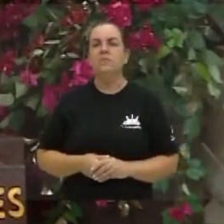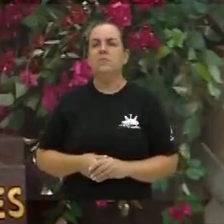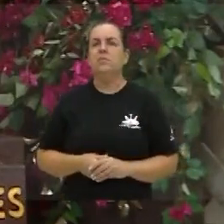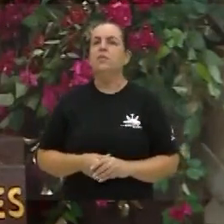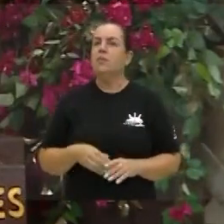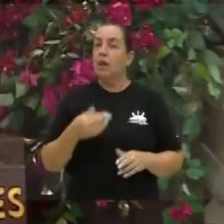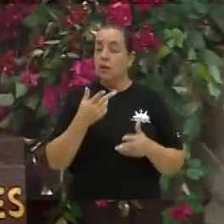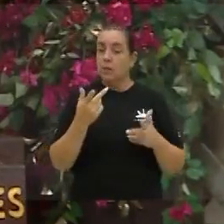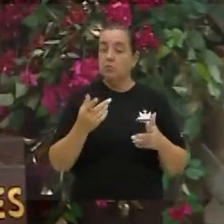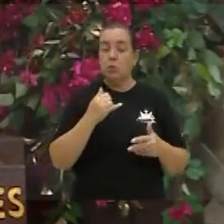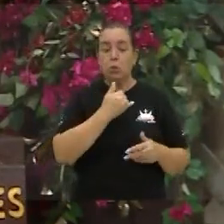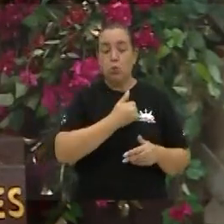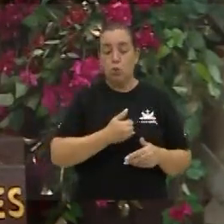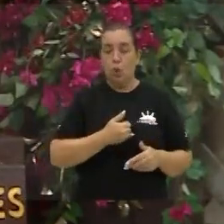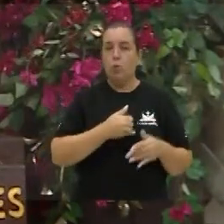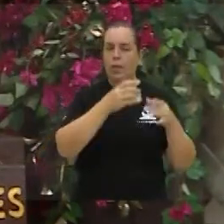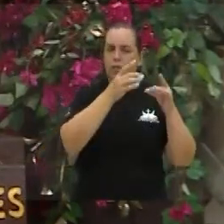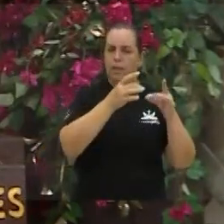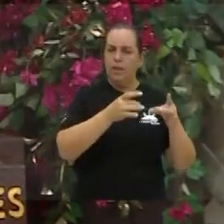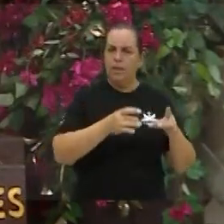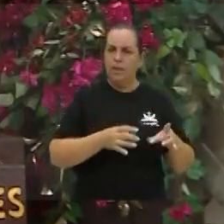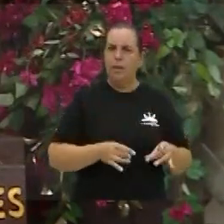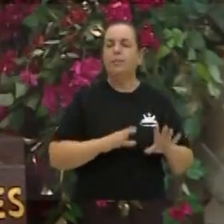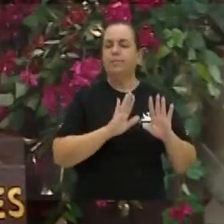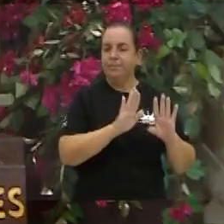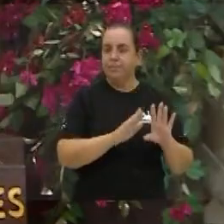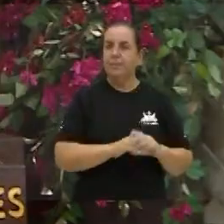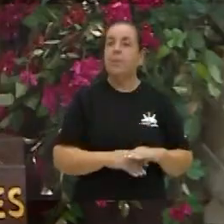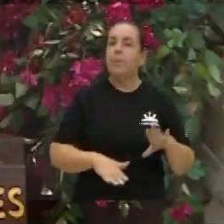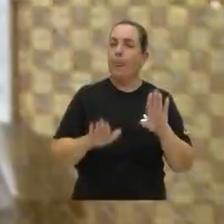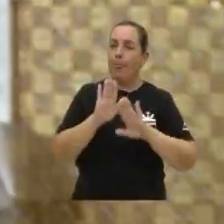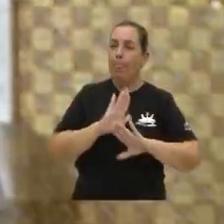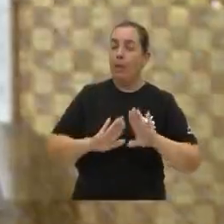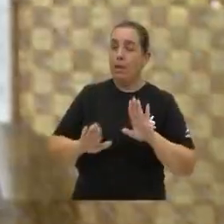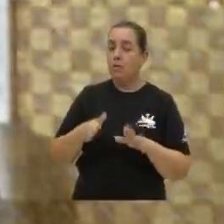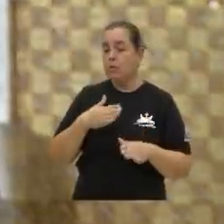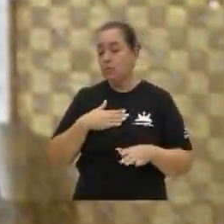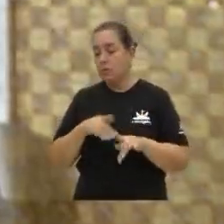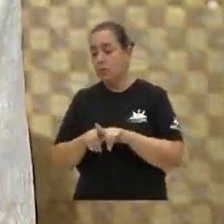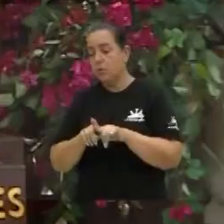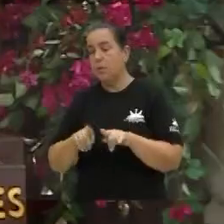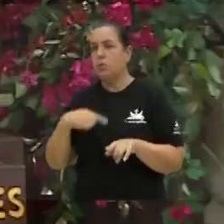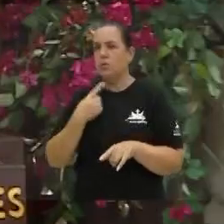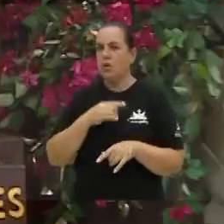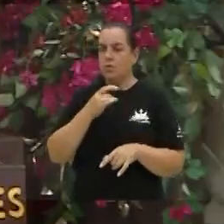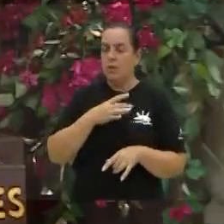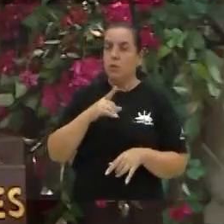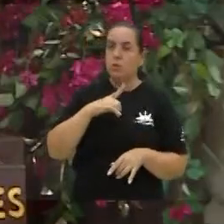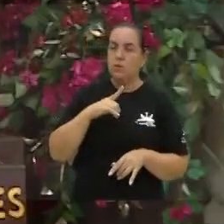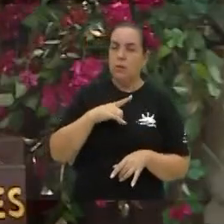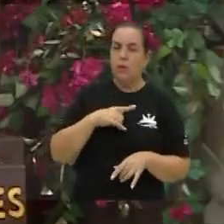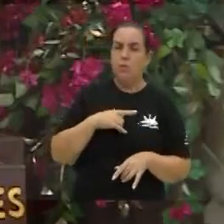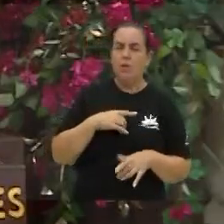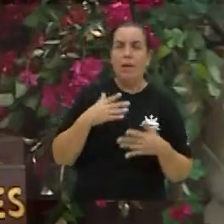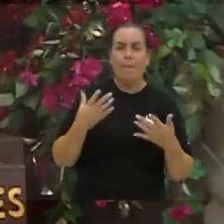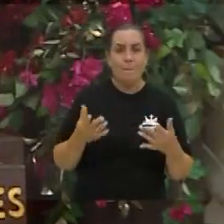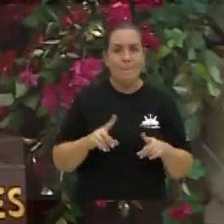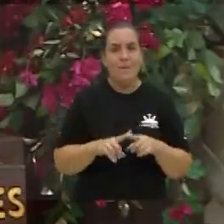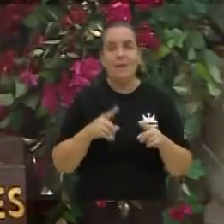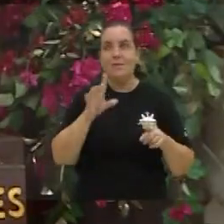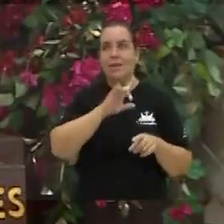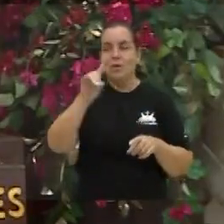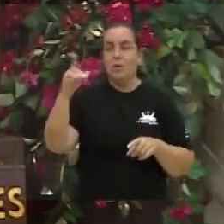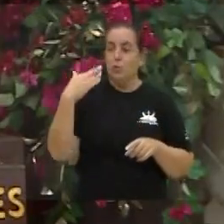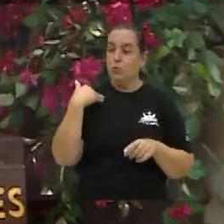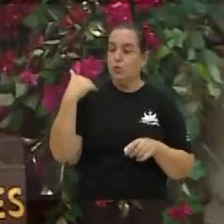detalhes que João não deixa passar. Às vezes, meus irmãos, nós temos medo, mas mesmo com medo, Deus nos